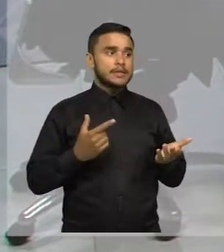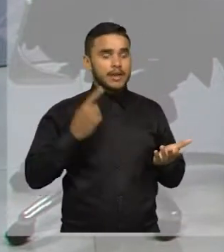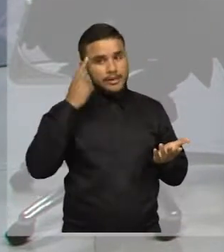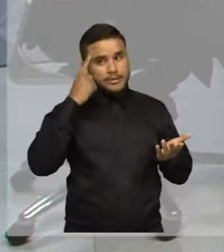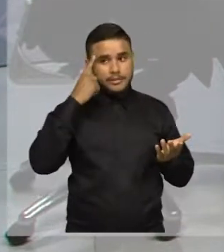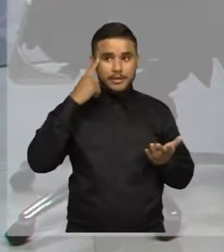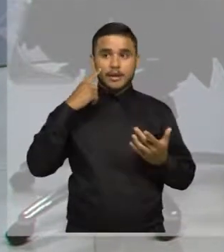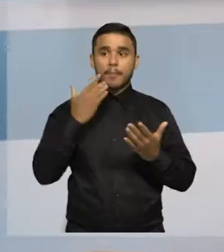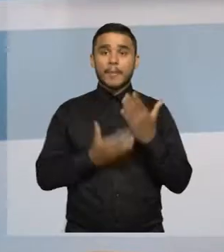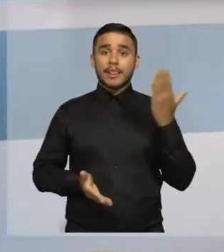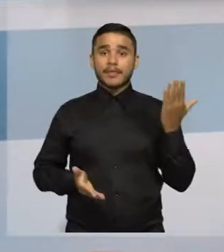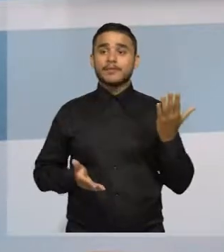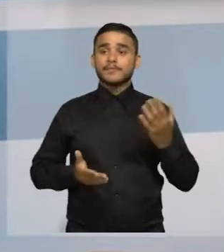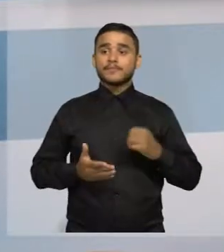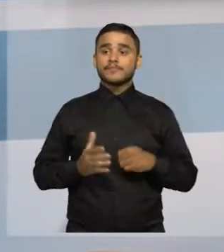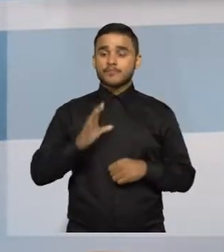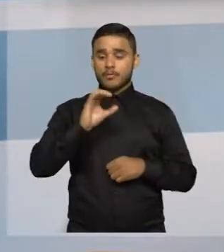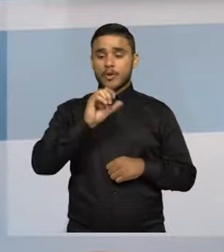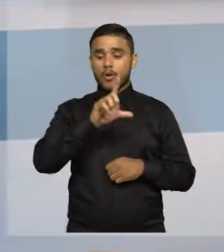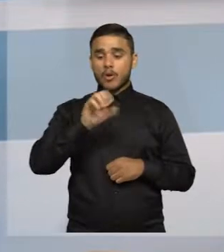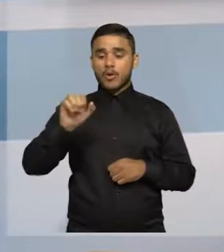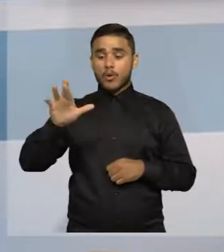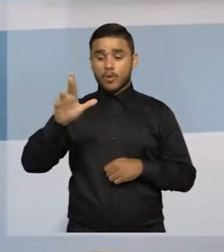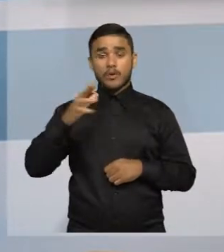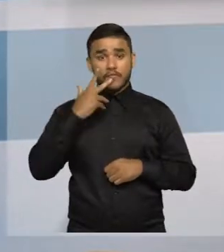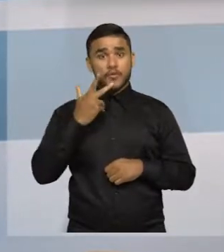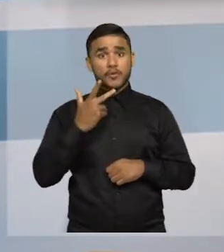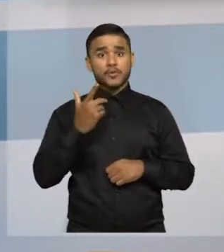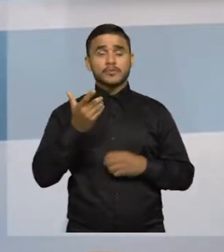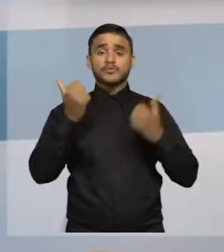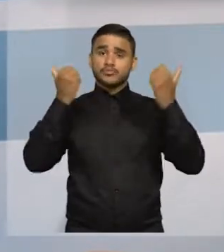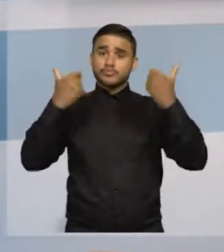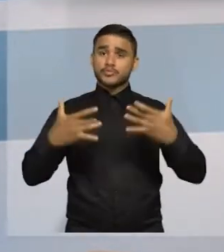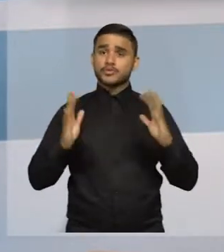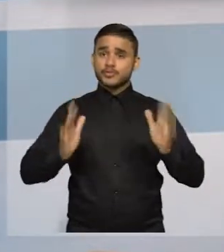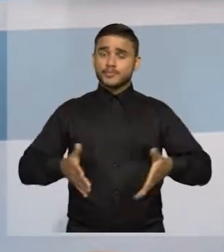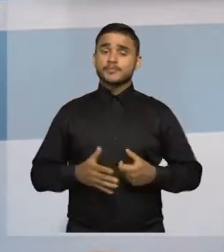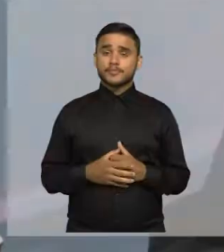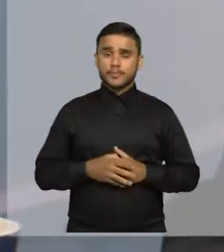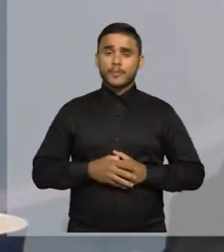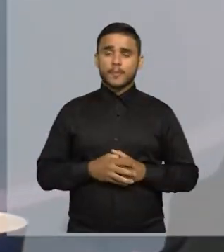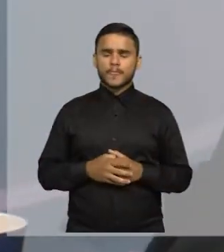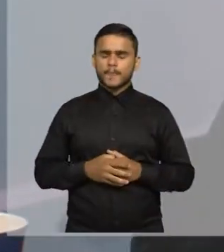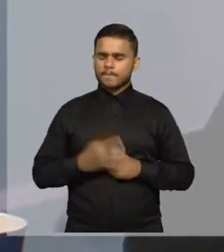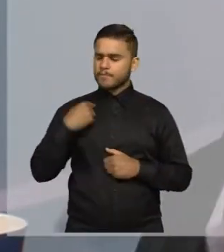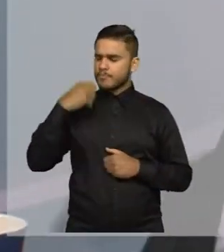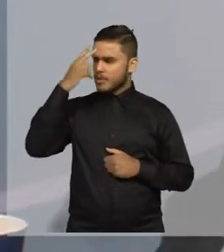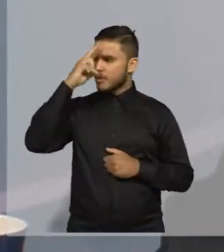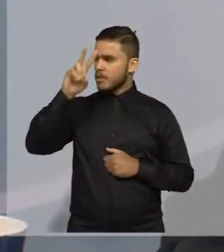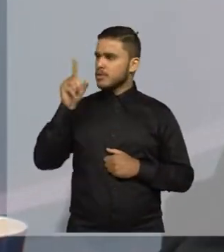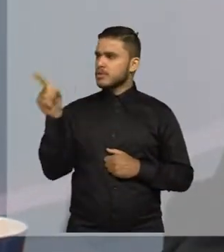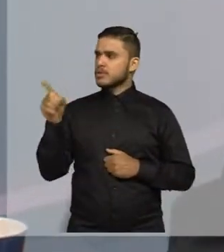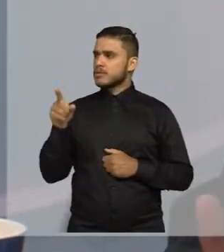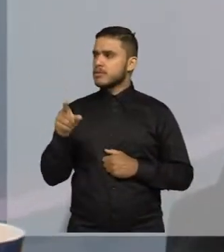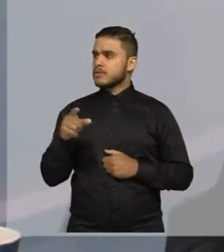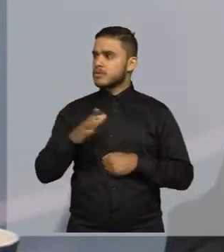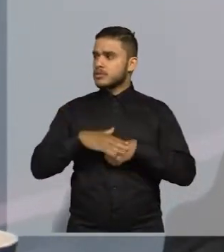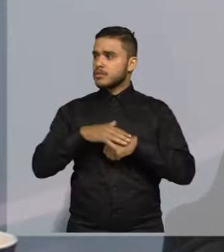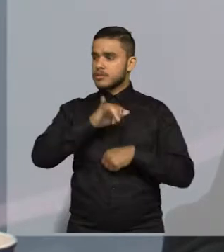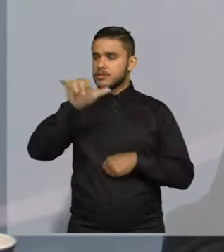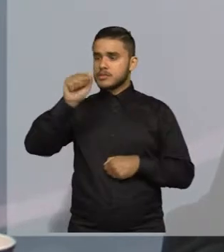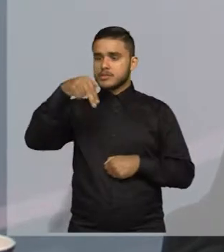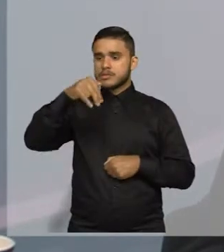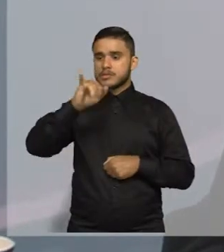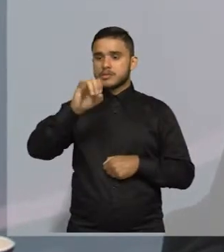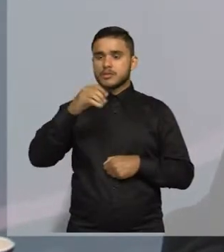O Jânio tinha umas tiradas ótimas, né? Eu vi uma vez... O Collor conta isso, inclusive. Perguntaram a ele, pela 1000ª vez, a razão da